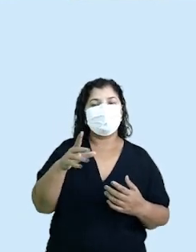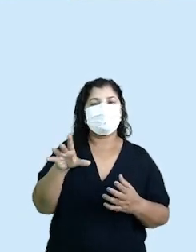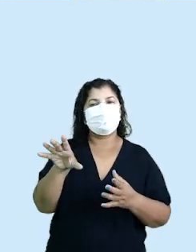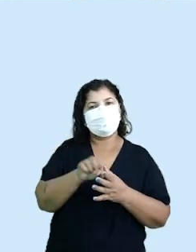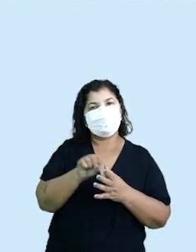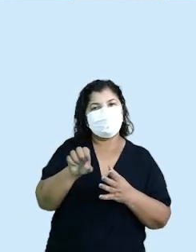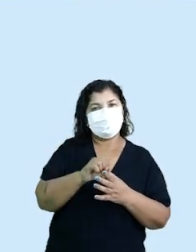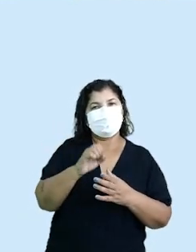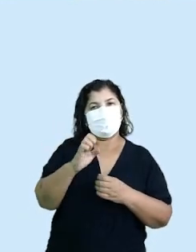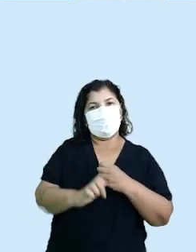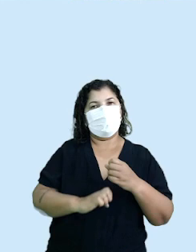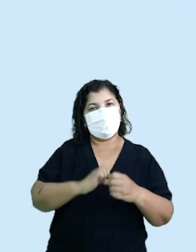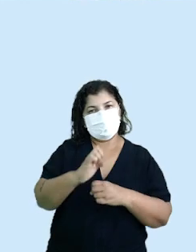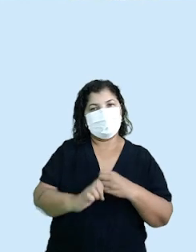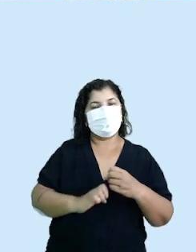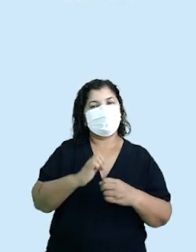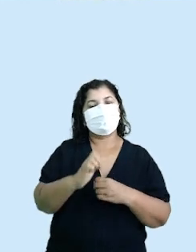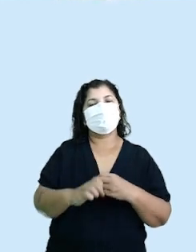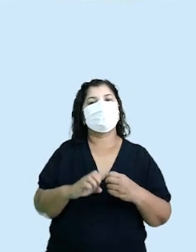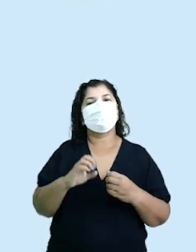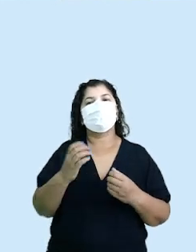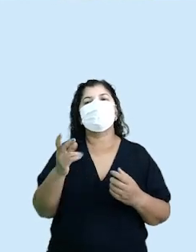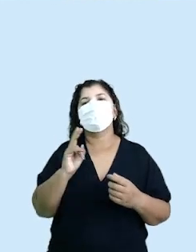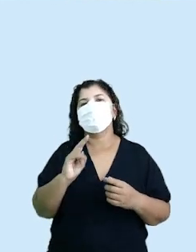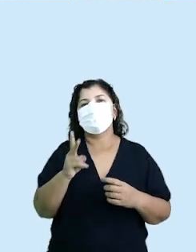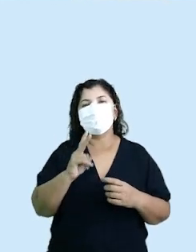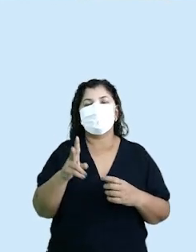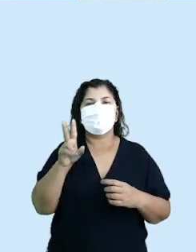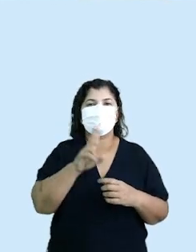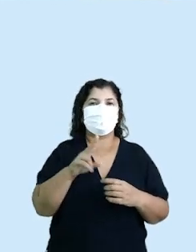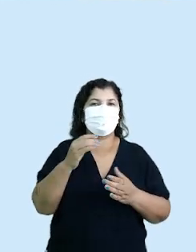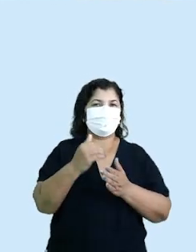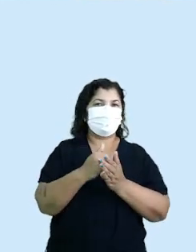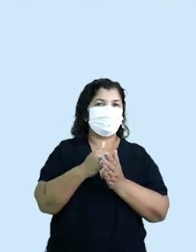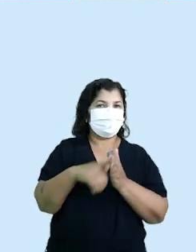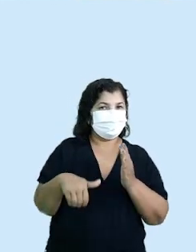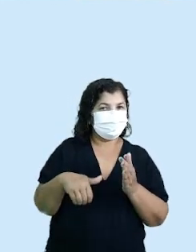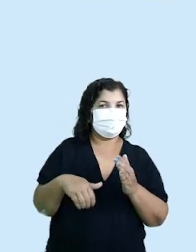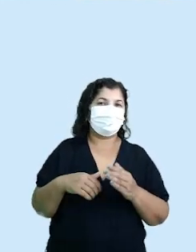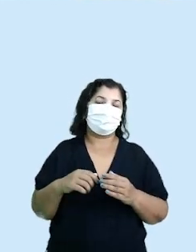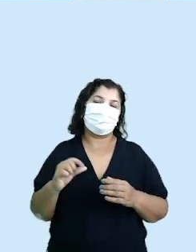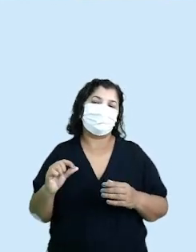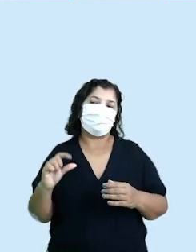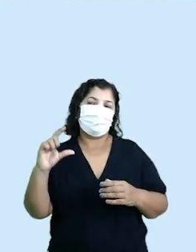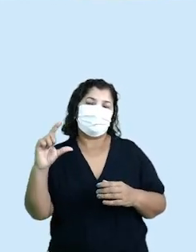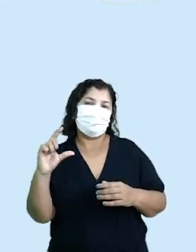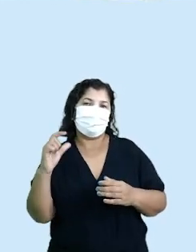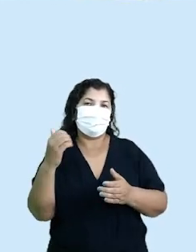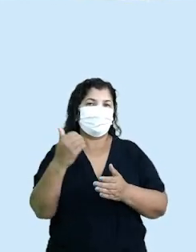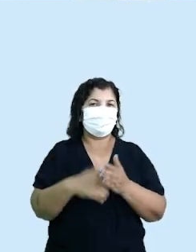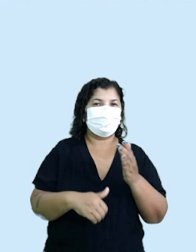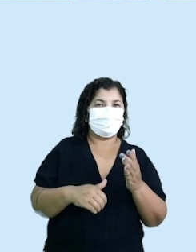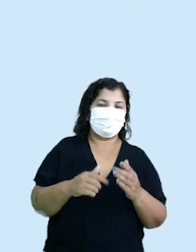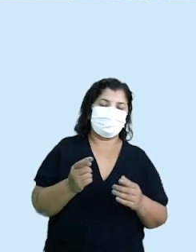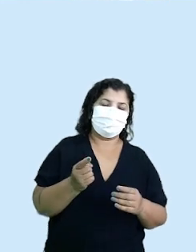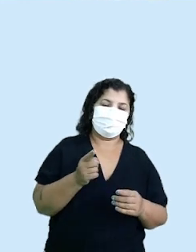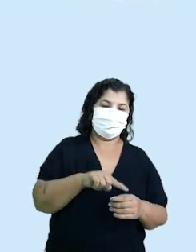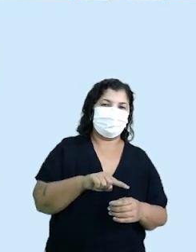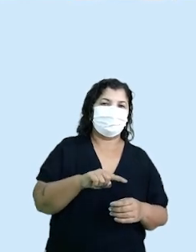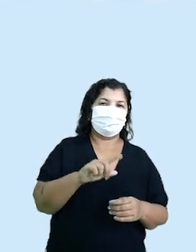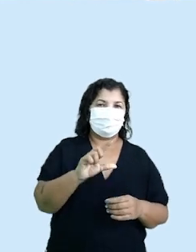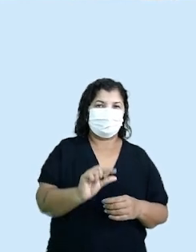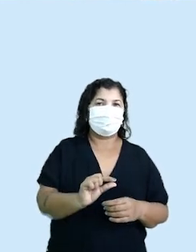e aí a fórmula sempre é subtraindo. Entendeu aí, né? Pego o maior e subtraio do menor,